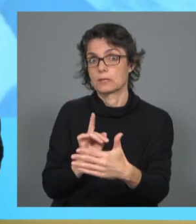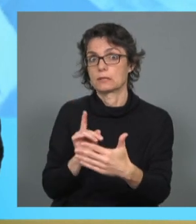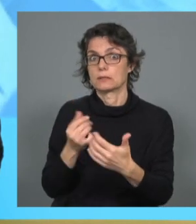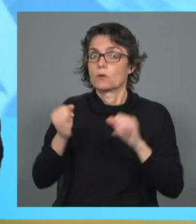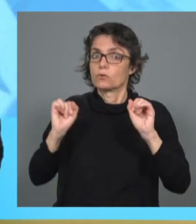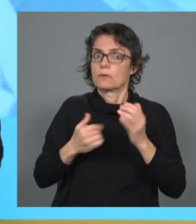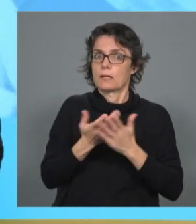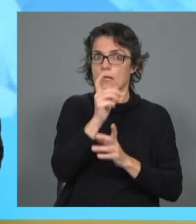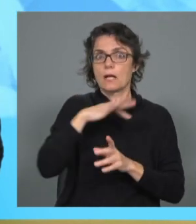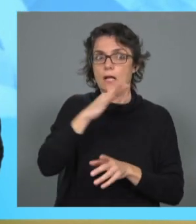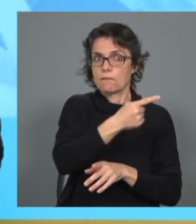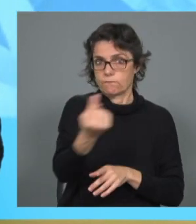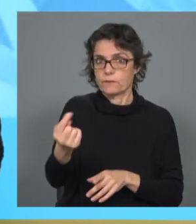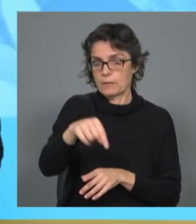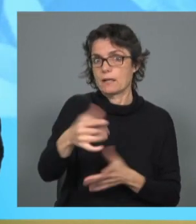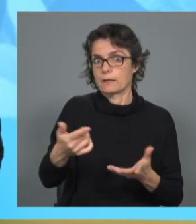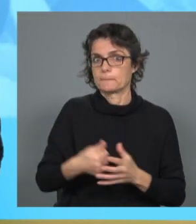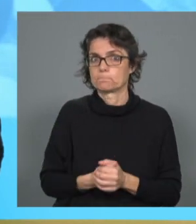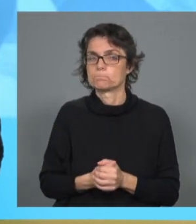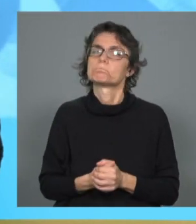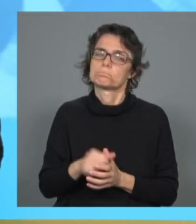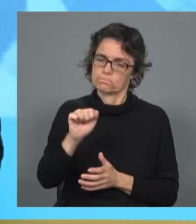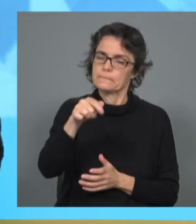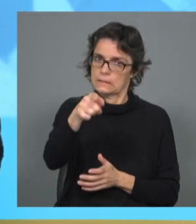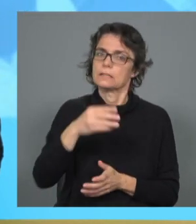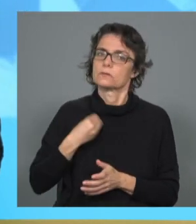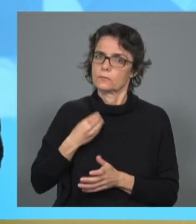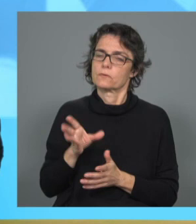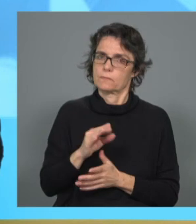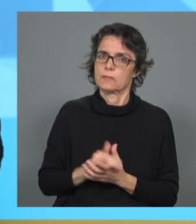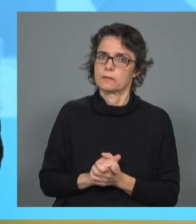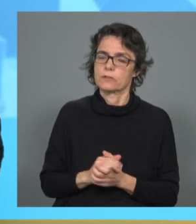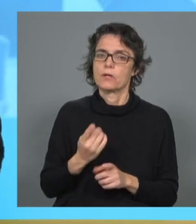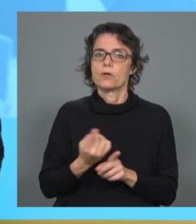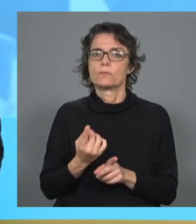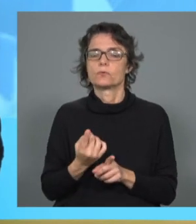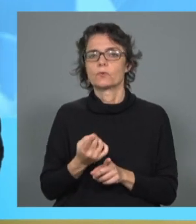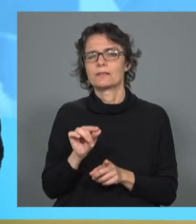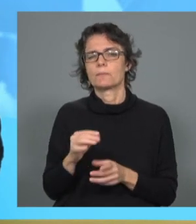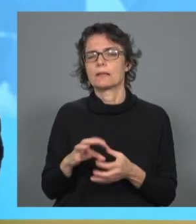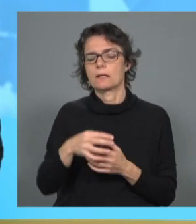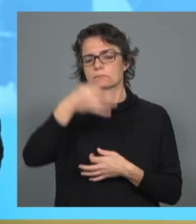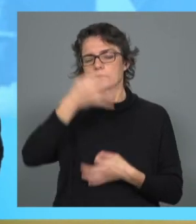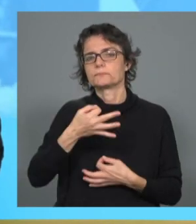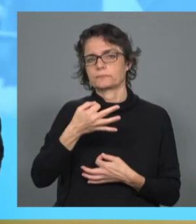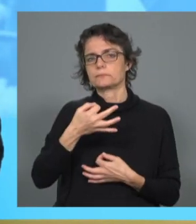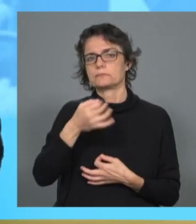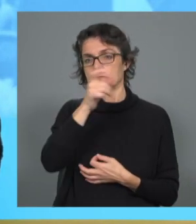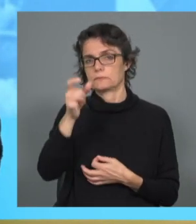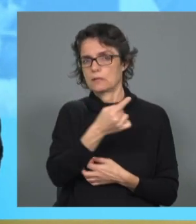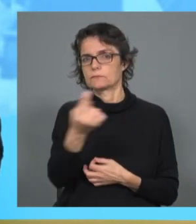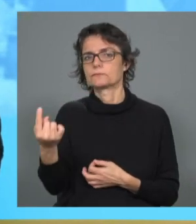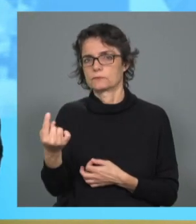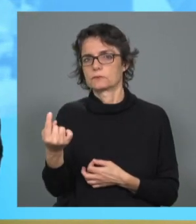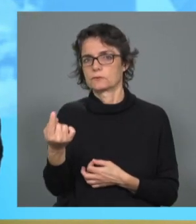autonomia por aqui, não é? Isso é a nossa preocupação, porque acho que também tem a ver um bocadinho com a dignidade das pessoas, não é? As pessoas, e o